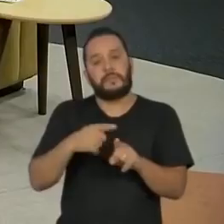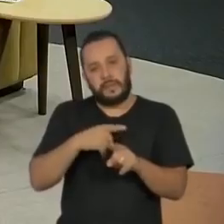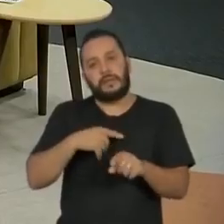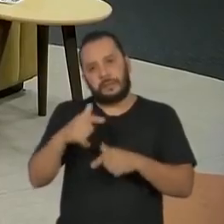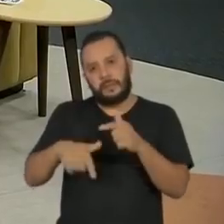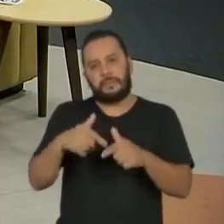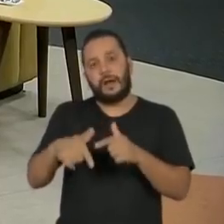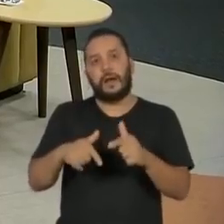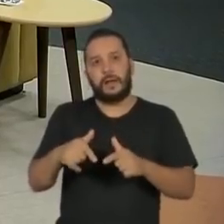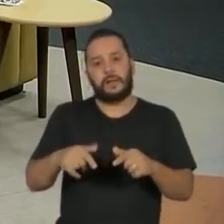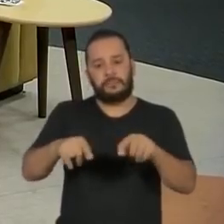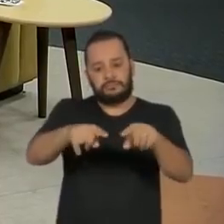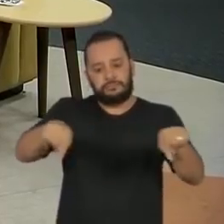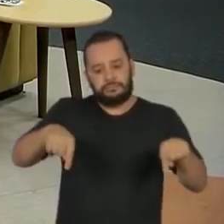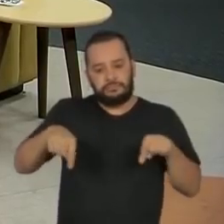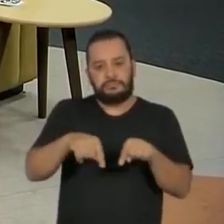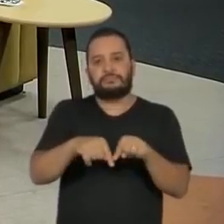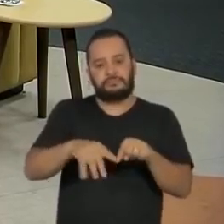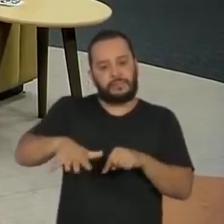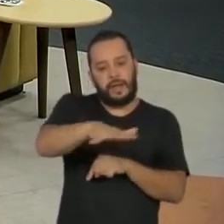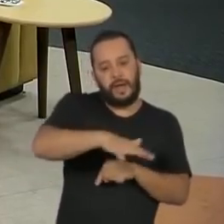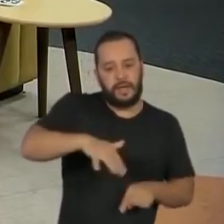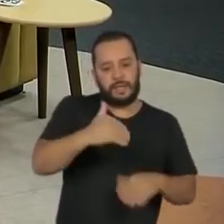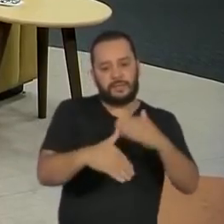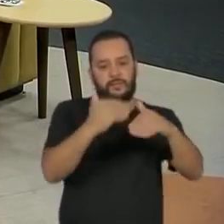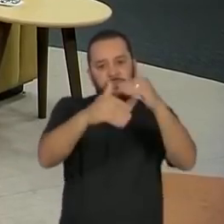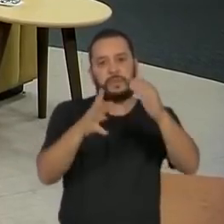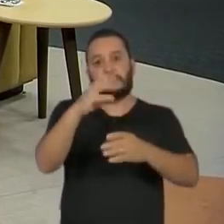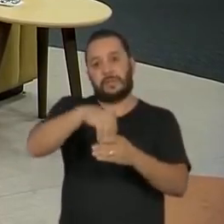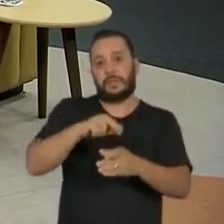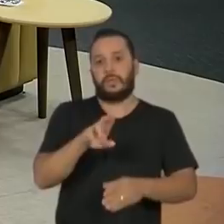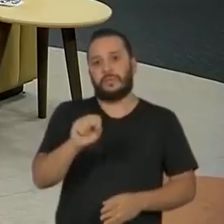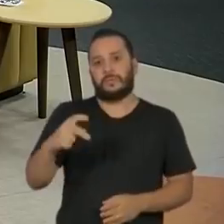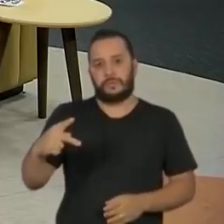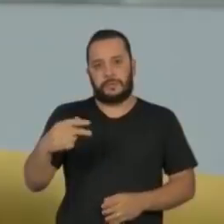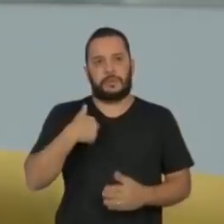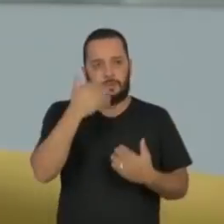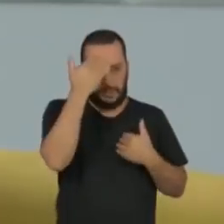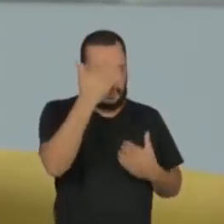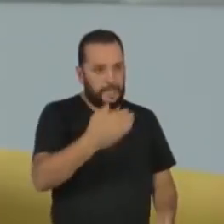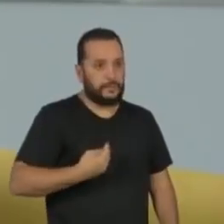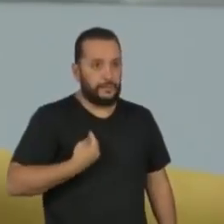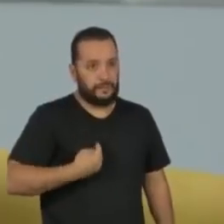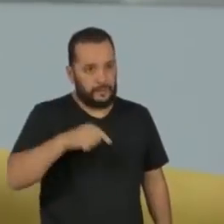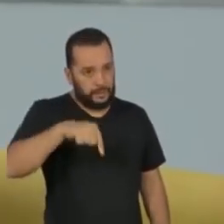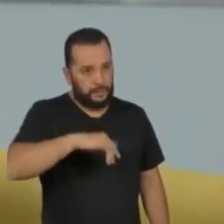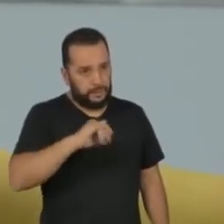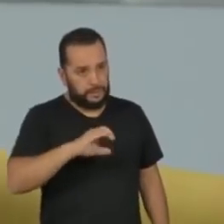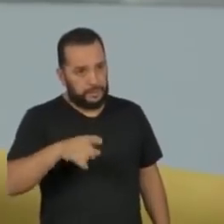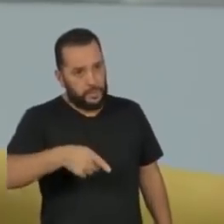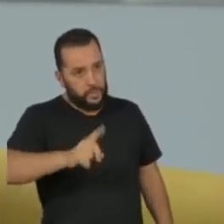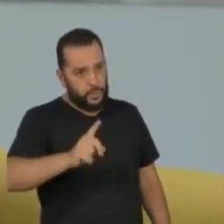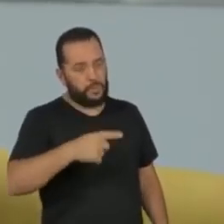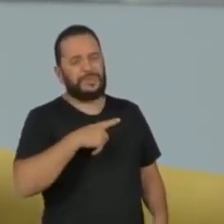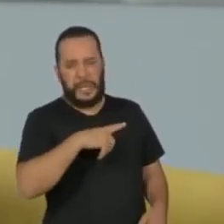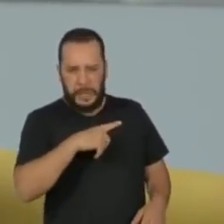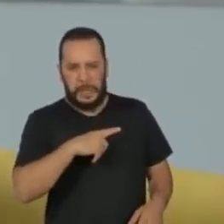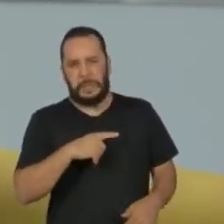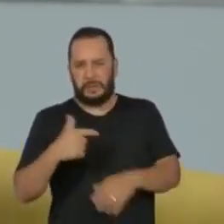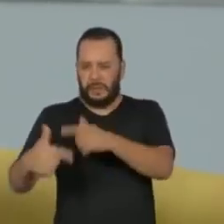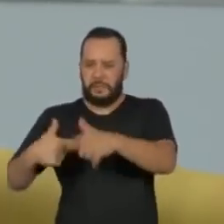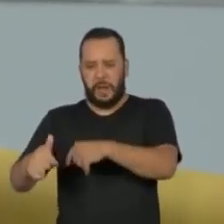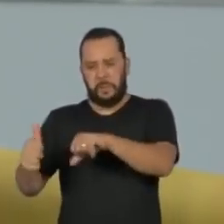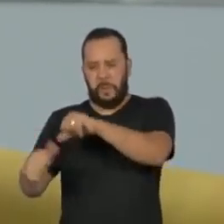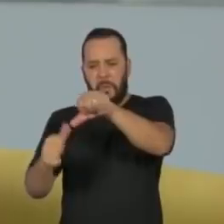USP. Tânia, boa tarde. Boa tarde. Obrigada por estar conosco aqui no JC1. Tânia, com tantas mudanças rápidas por conta